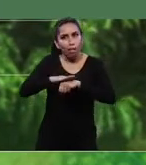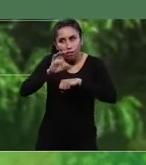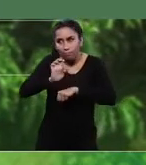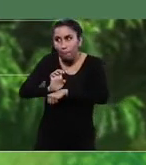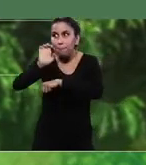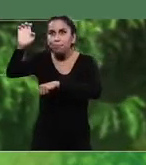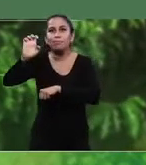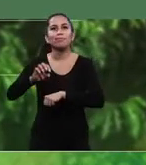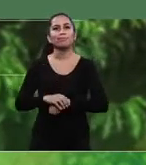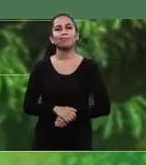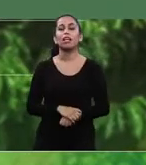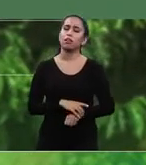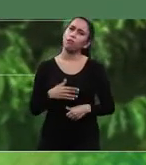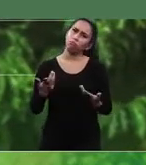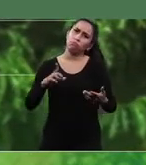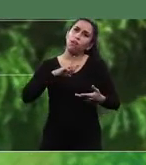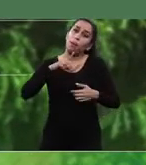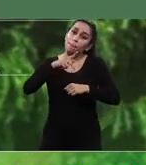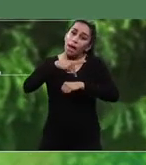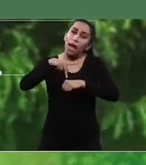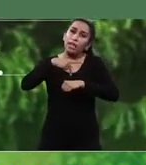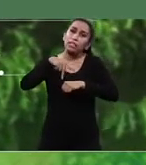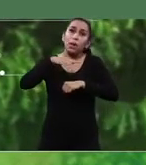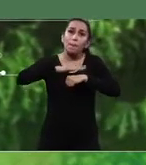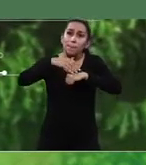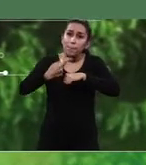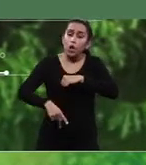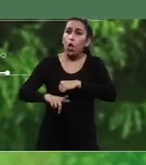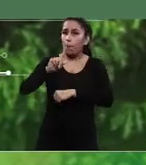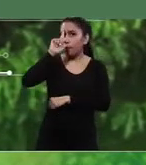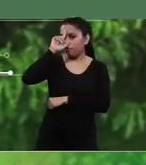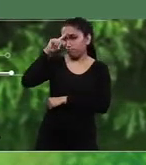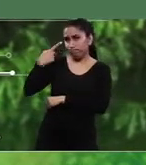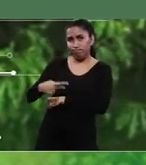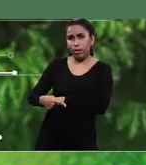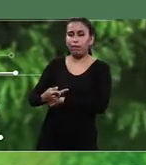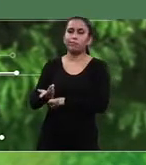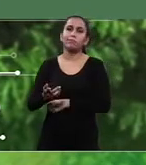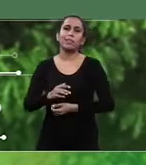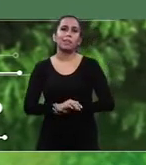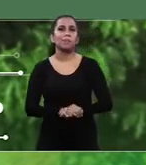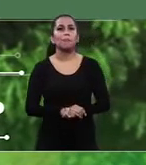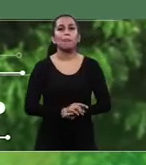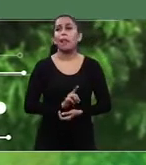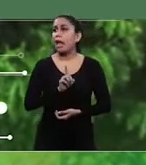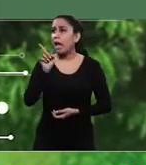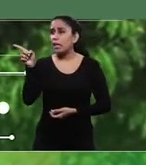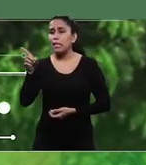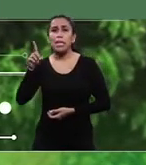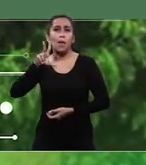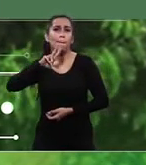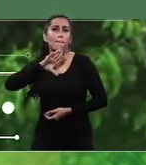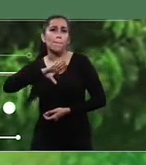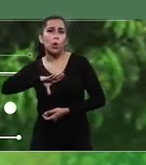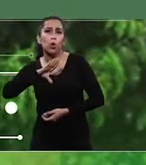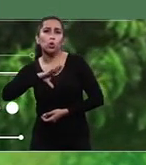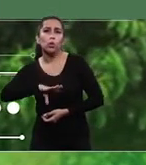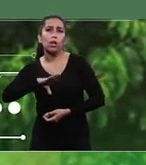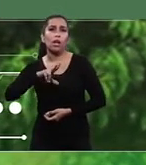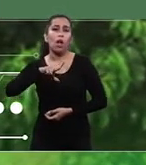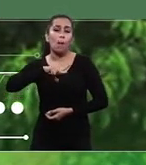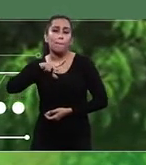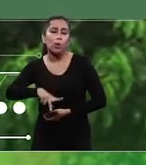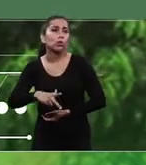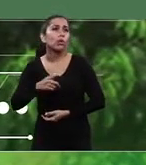América Latina e nas Américas como um todo, com Estados Unidos, Portugal, na Europa também, como mercados que vêm demandando